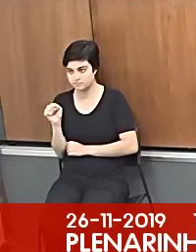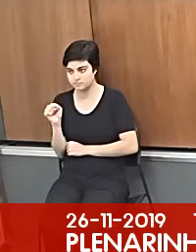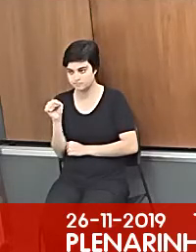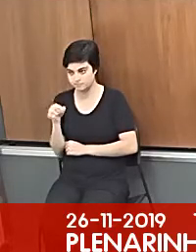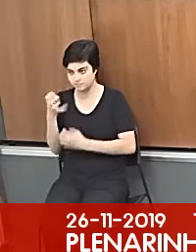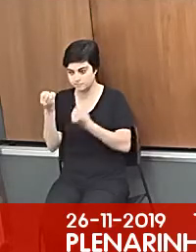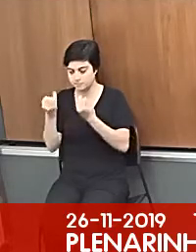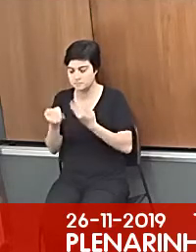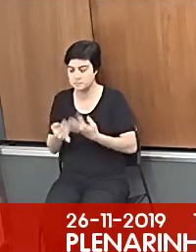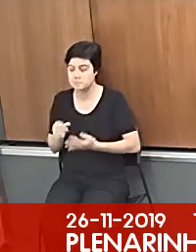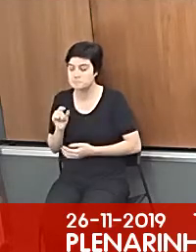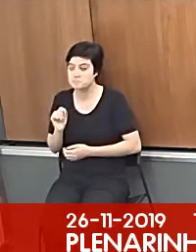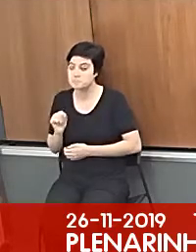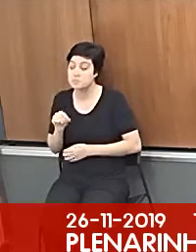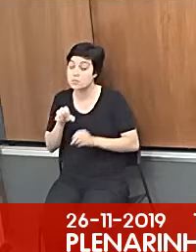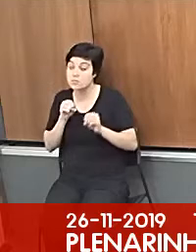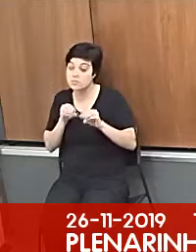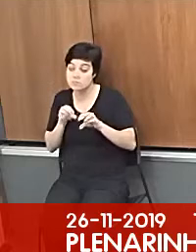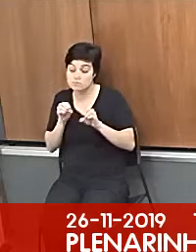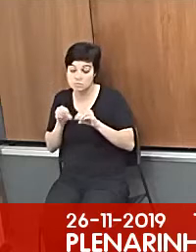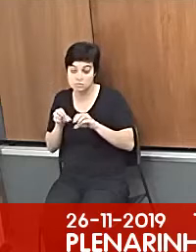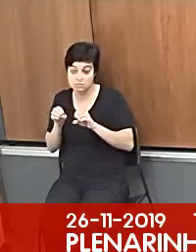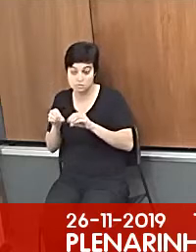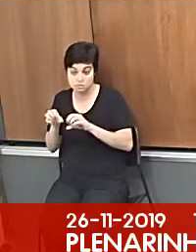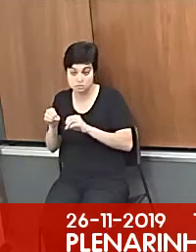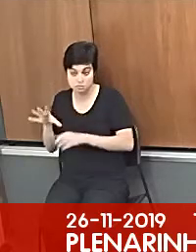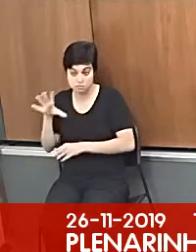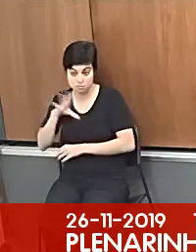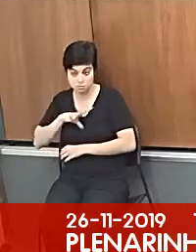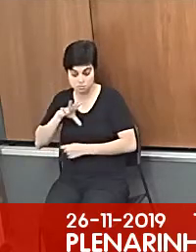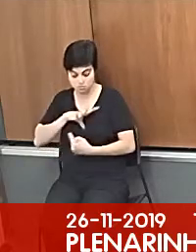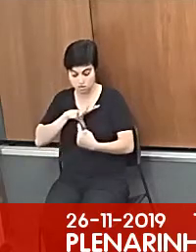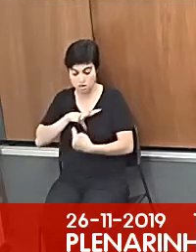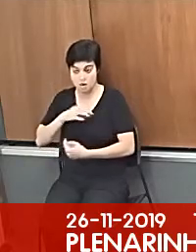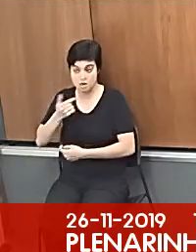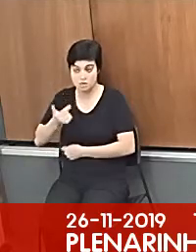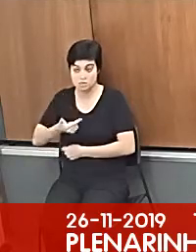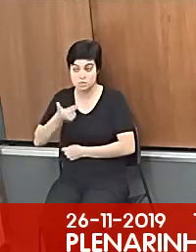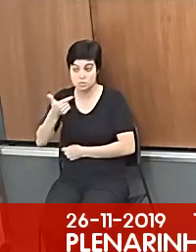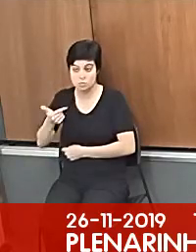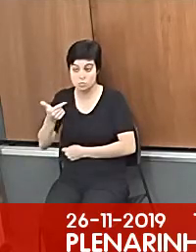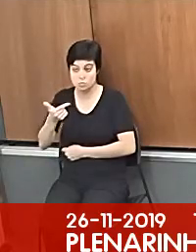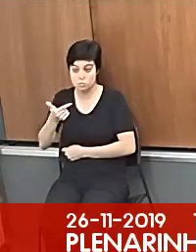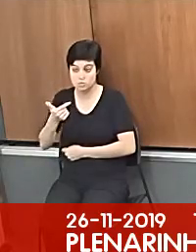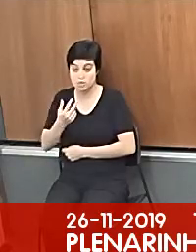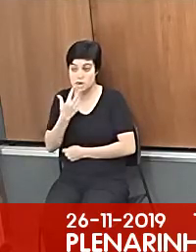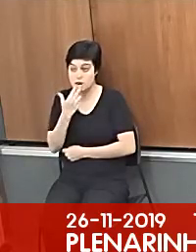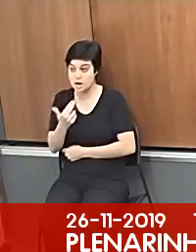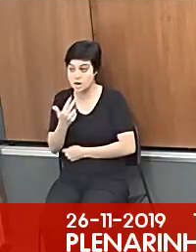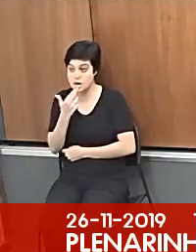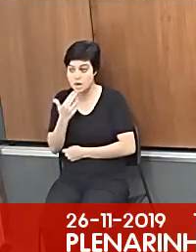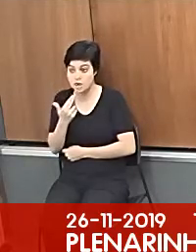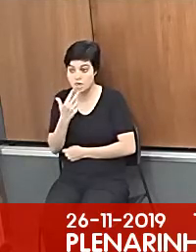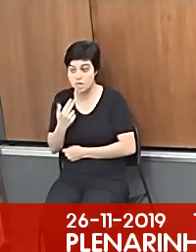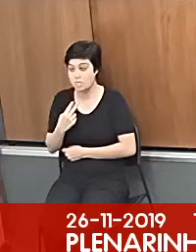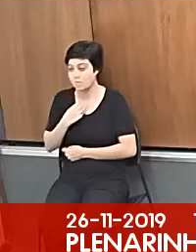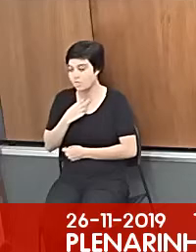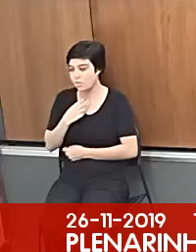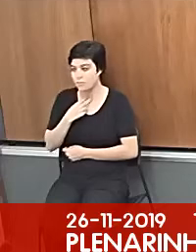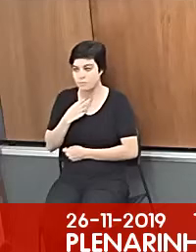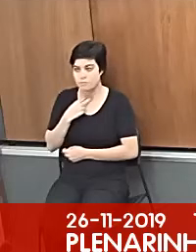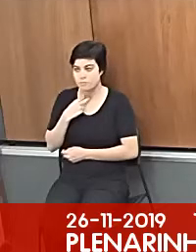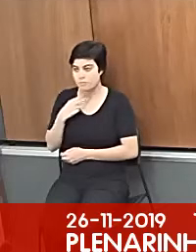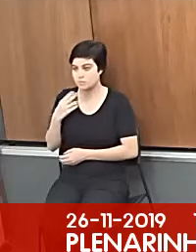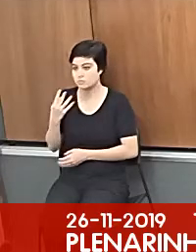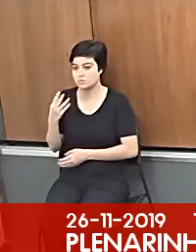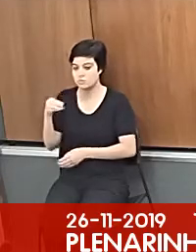Diz o quê? O ensino de português como segunda língua não é no contraturno, ou seja, não é na sala